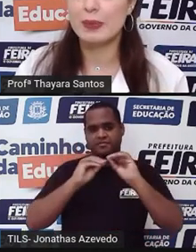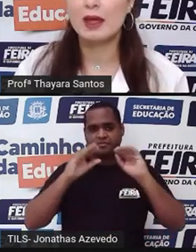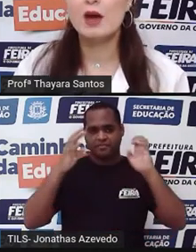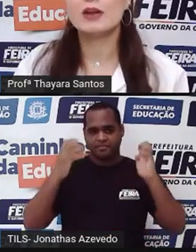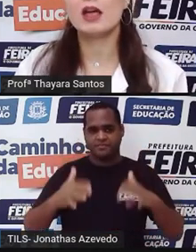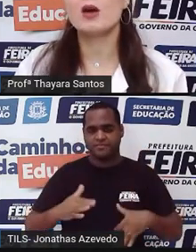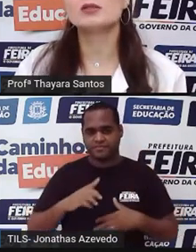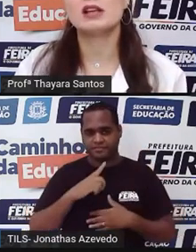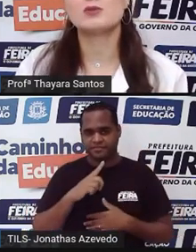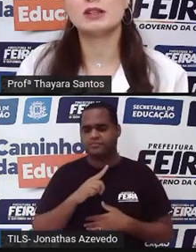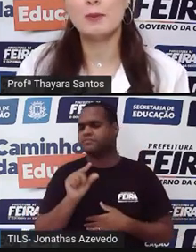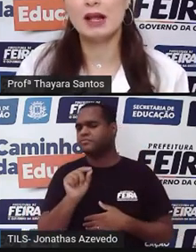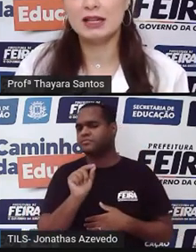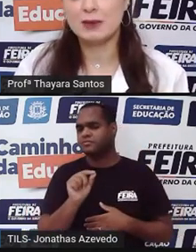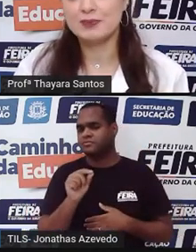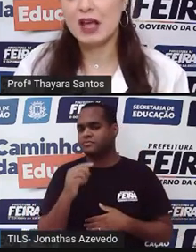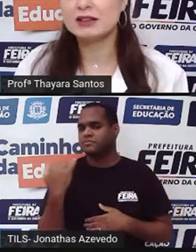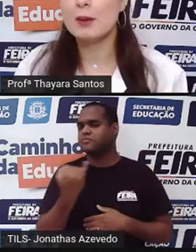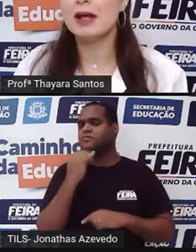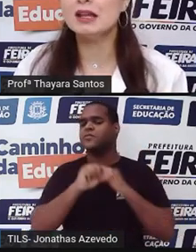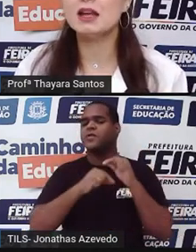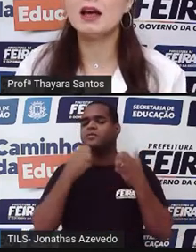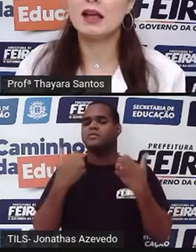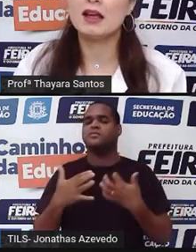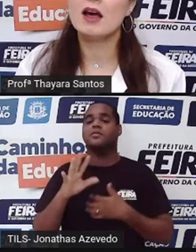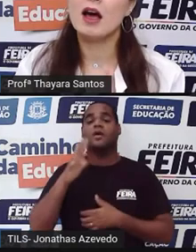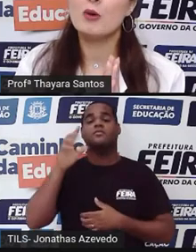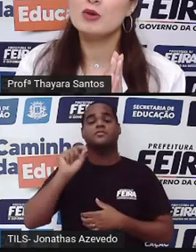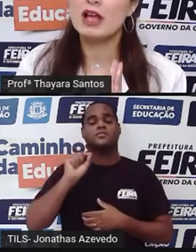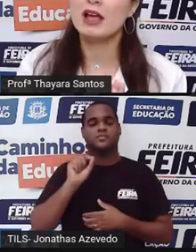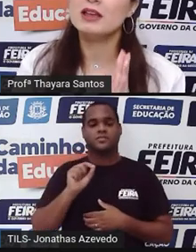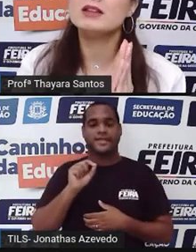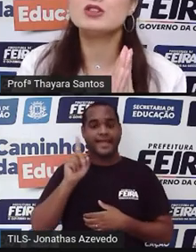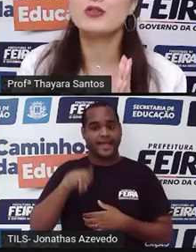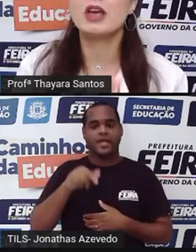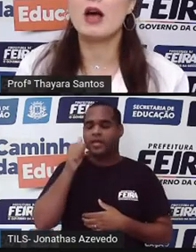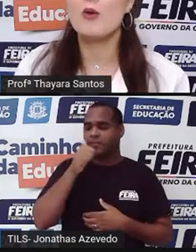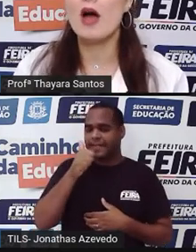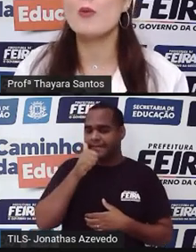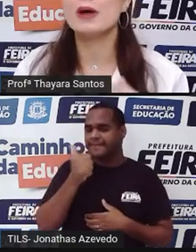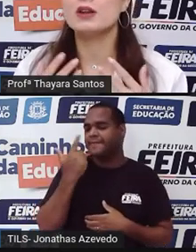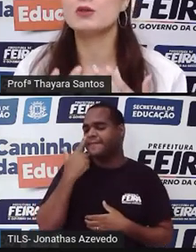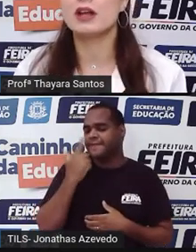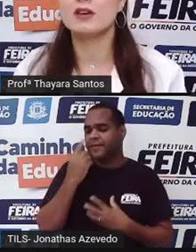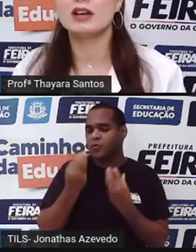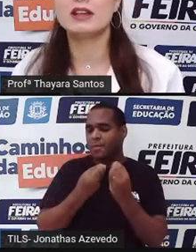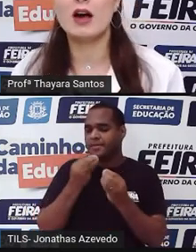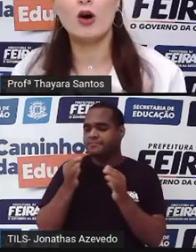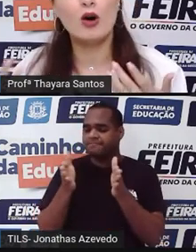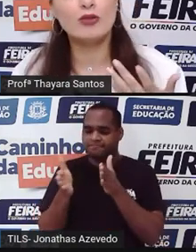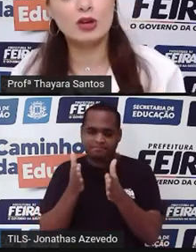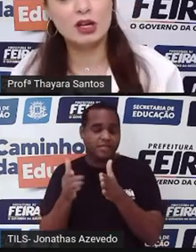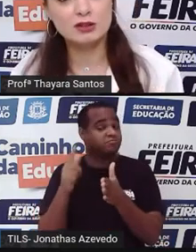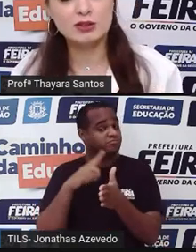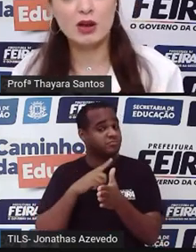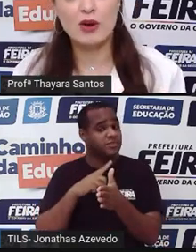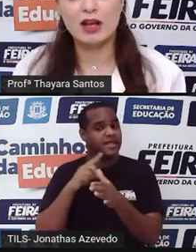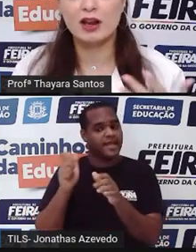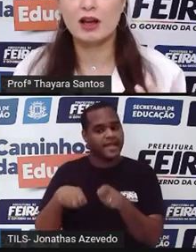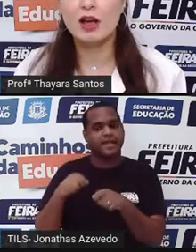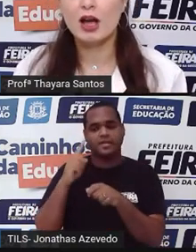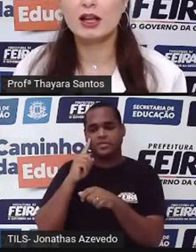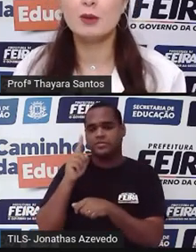porque o que que acontece com a tabelinha a tabelinha é a mulher Identificar qual o período que ela vai estar ovulando